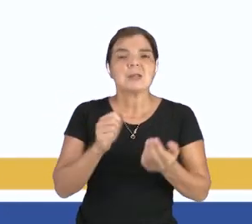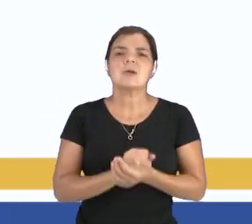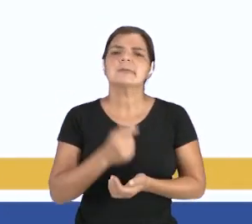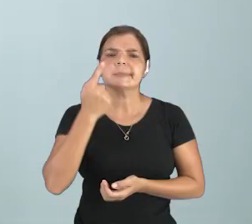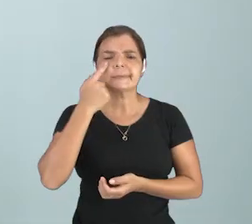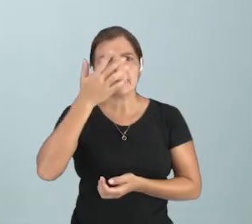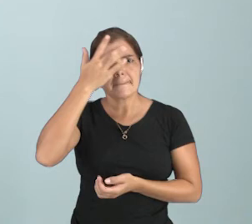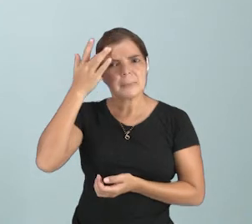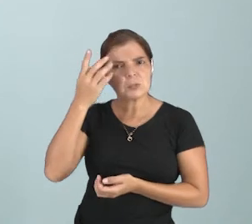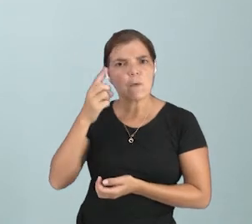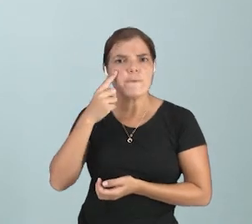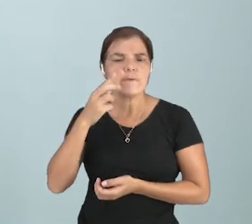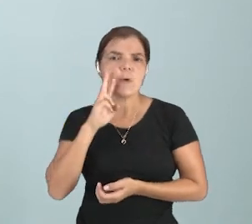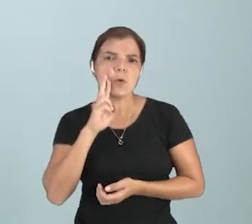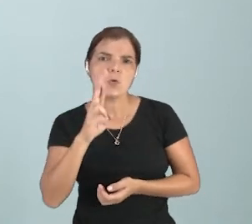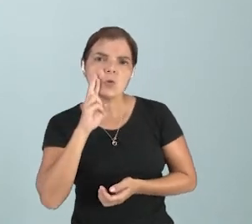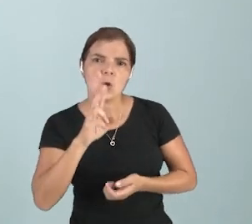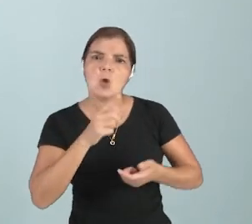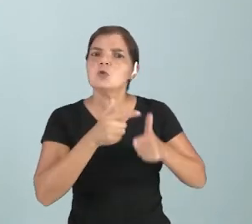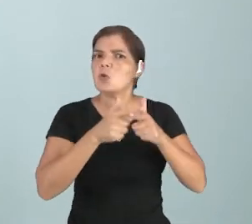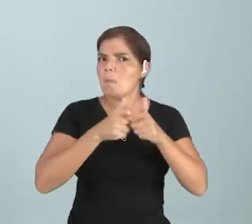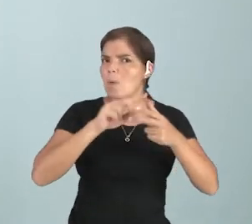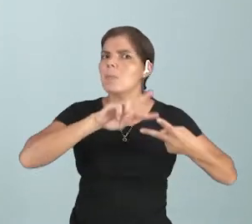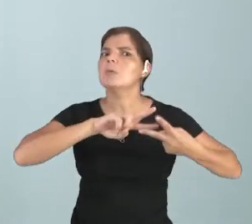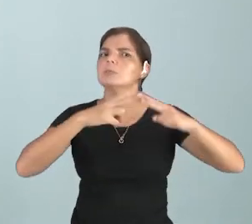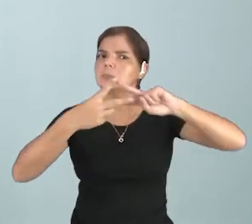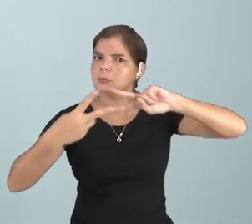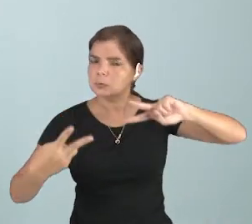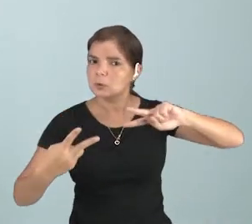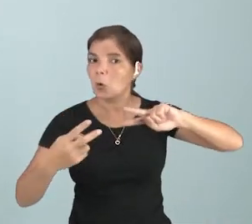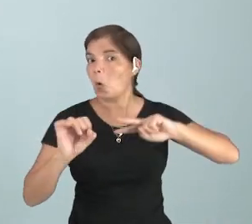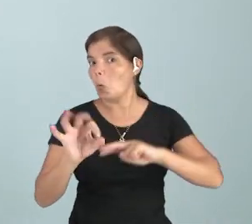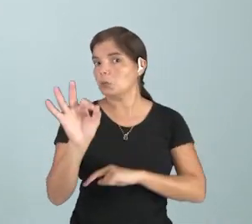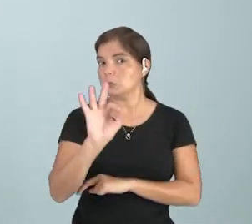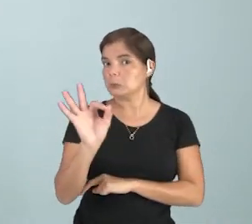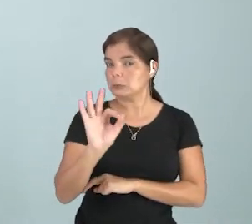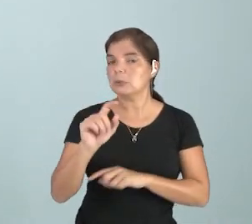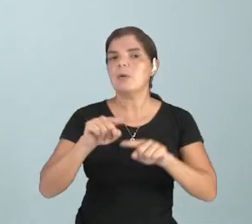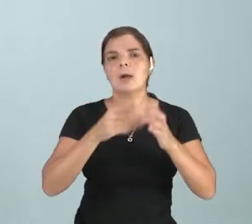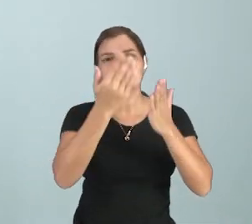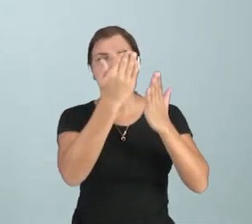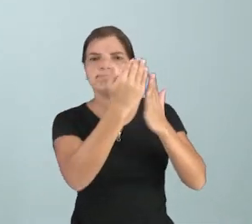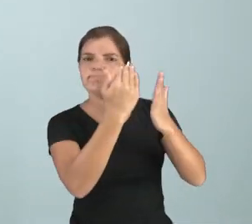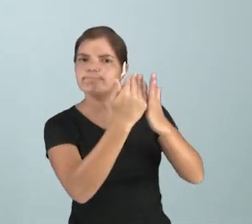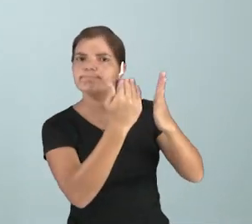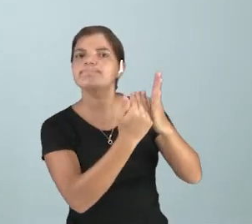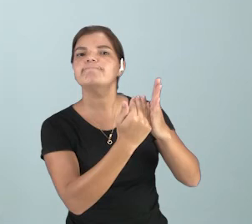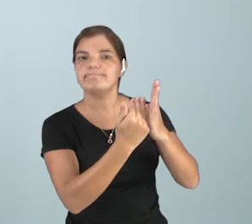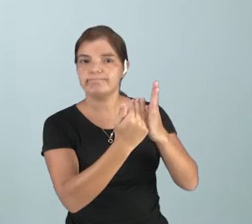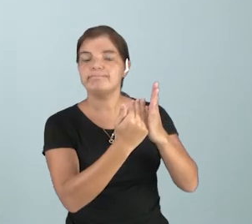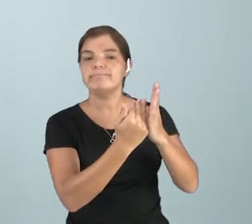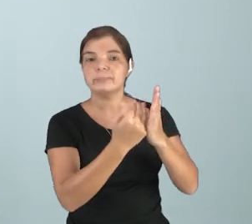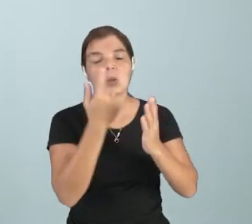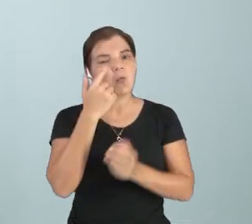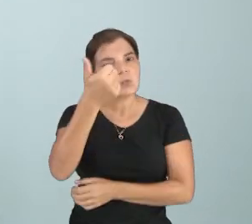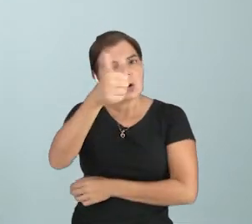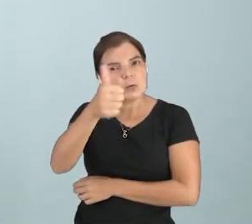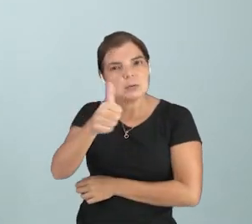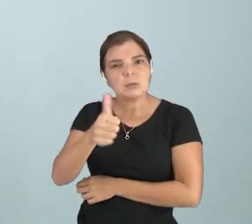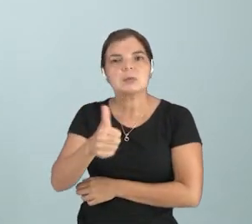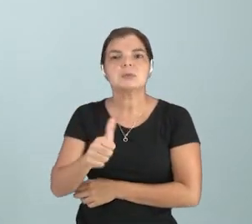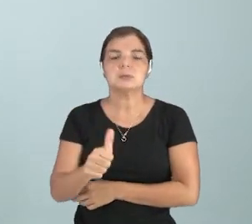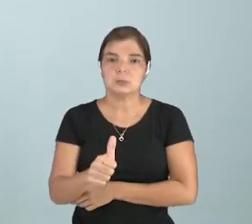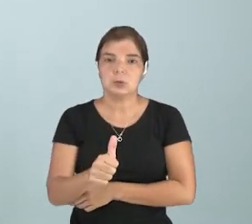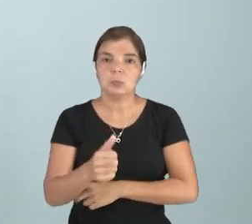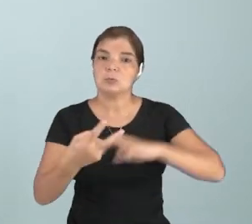foi diagnosticado que é um problema genético, se não é, e aí ele vai passar para um nível mais cromossômico, ou seja, eles vão analisar,